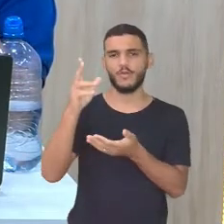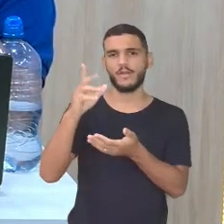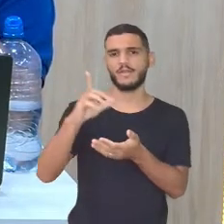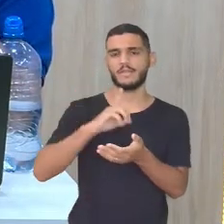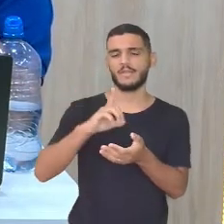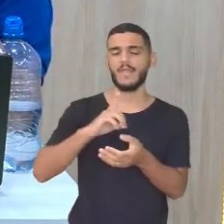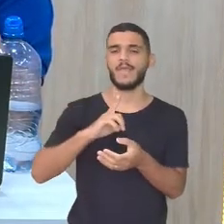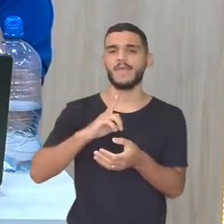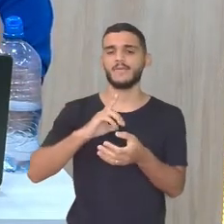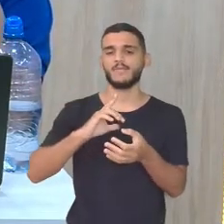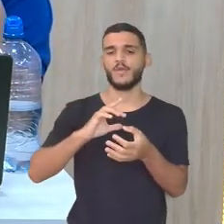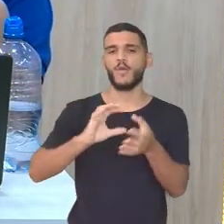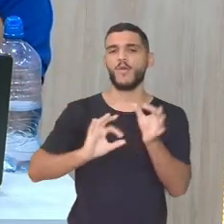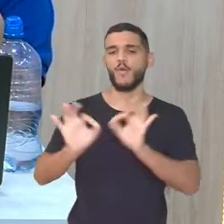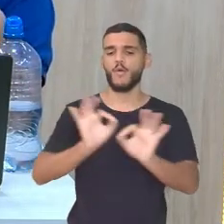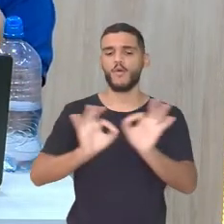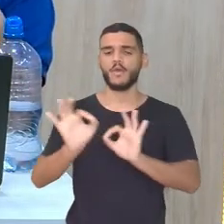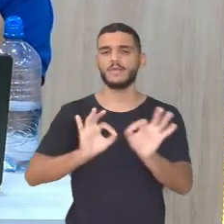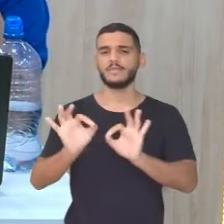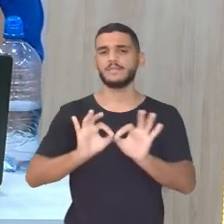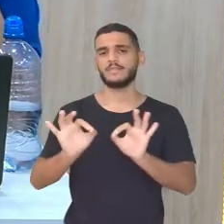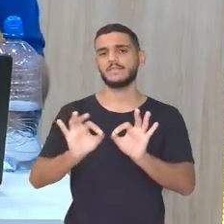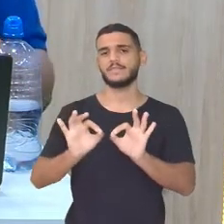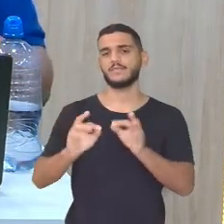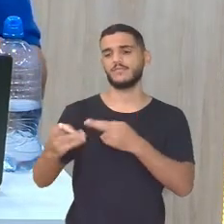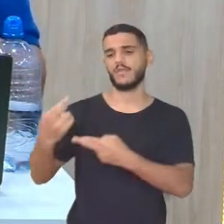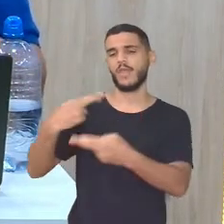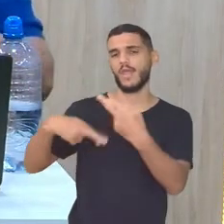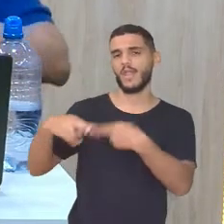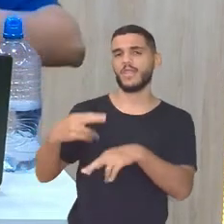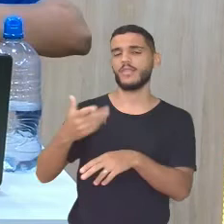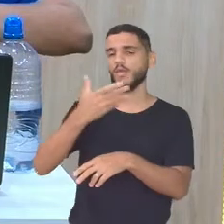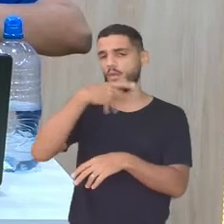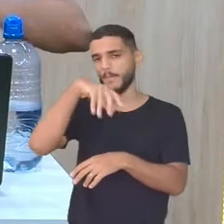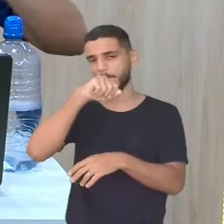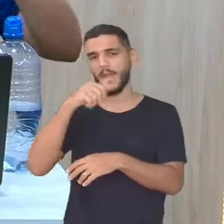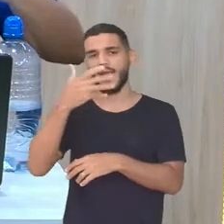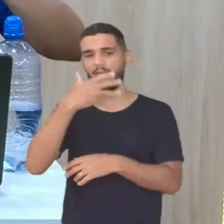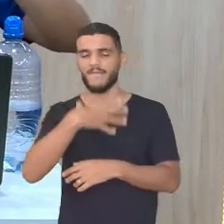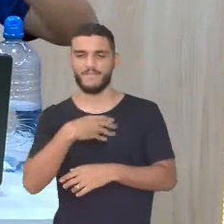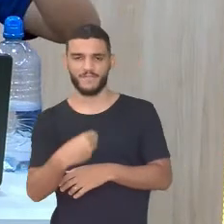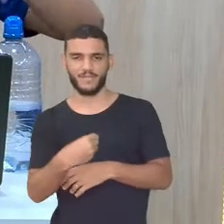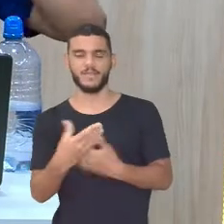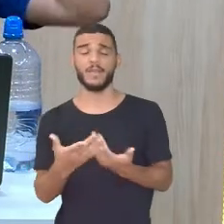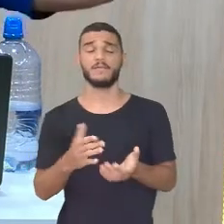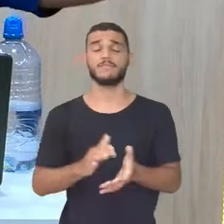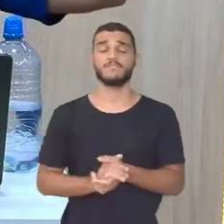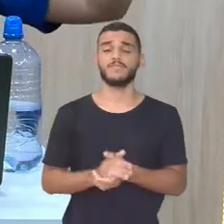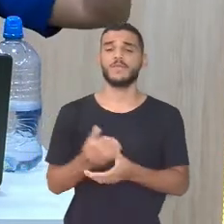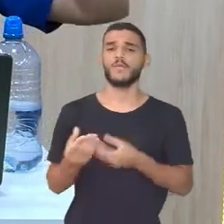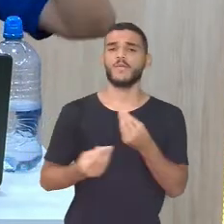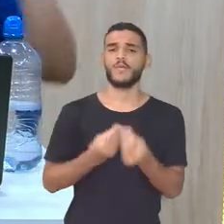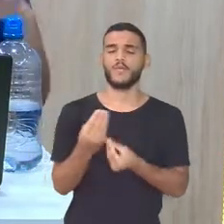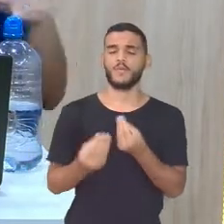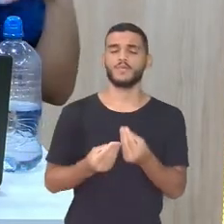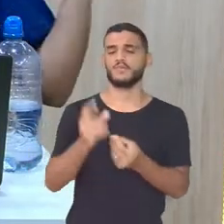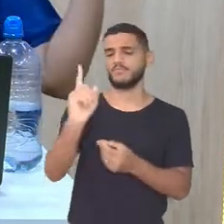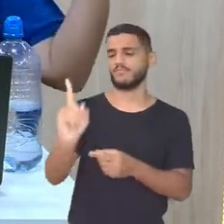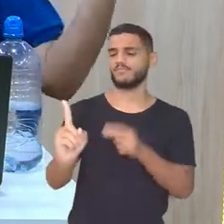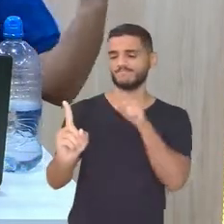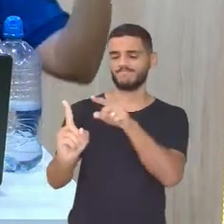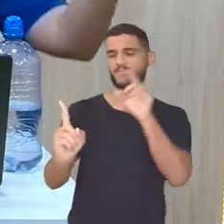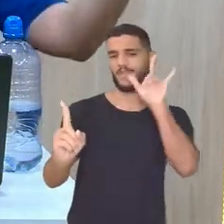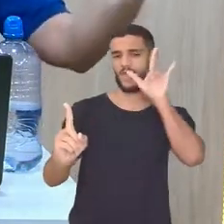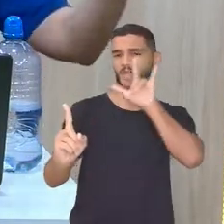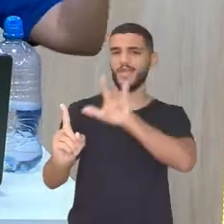relações usando esse intensificador, né? Quando ela diz que o pai era a filha que ele mais amava, a pessoa que ele